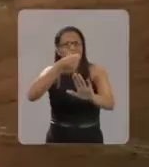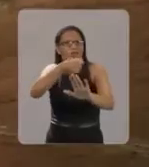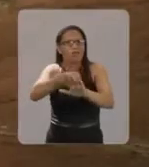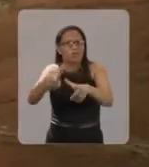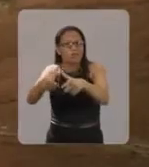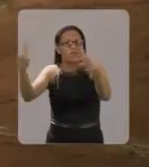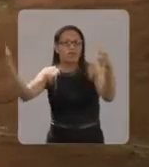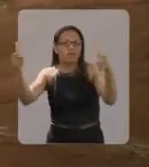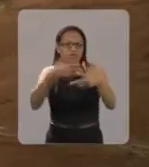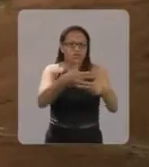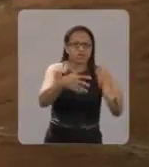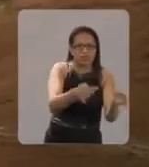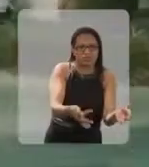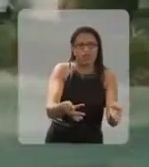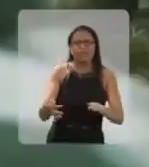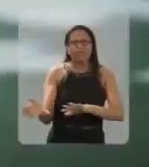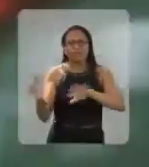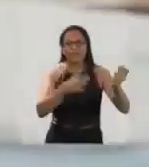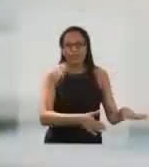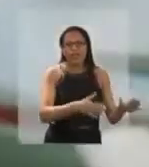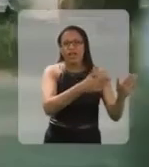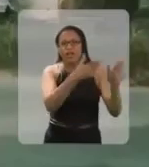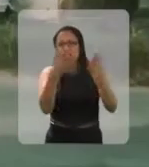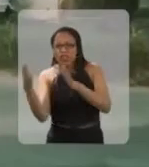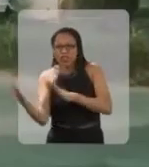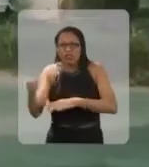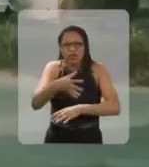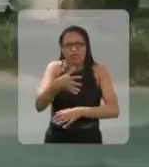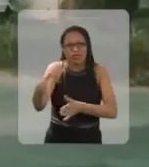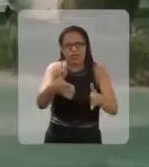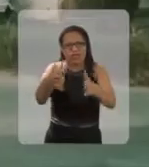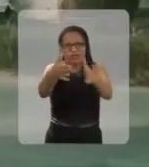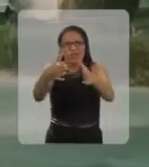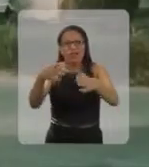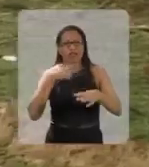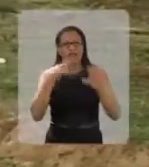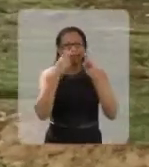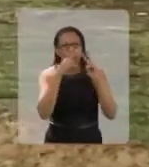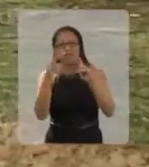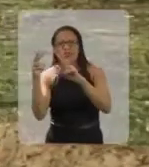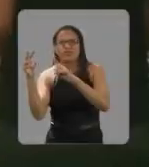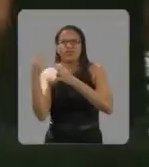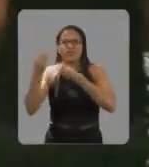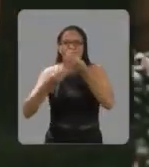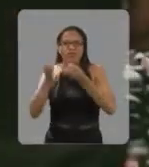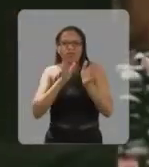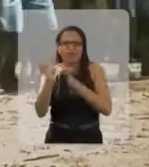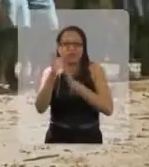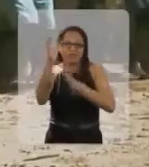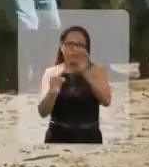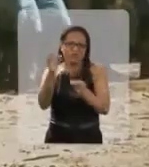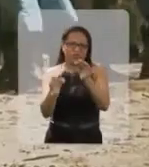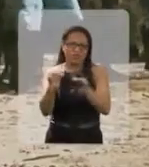maiores. No próximo episódio de Novos Caminhos, veremos os desafios em matéria de acesso à justiça.